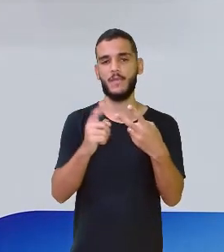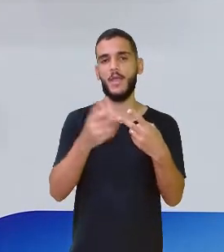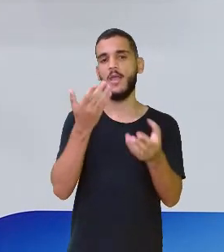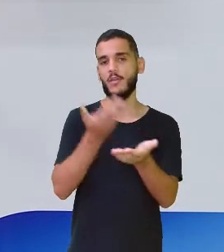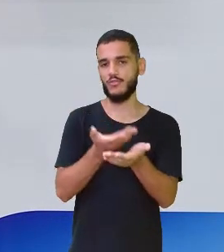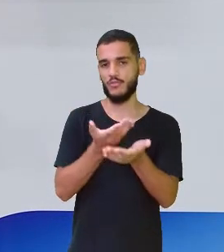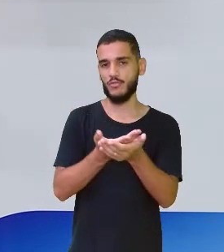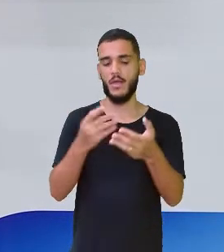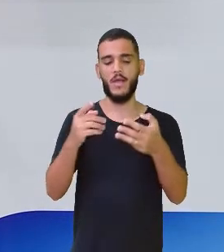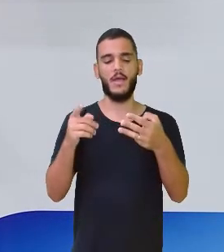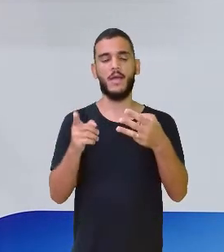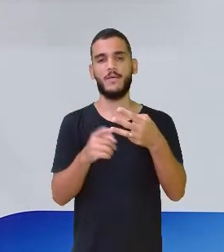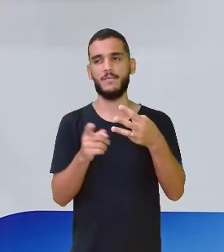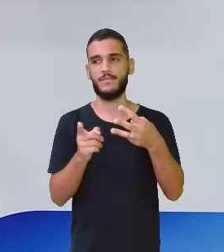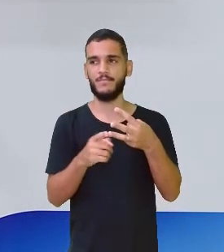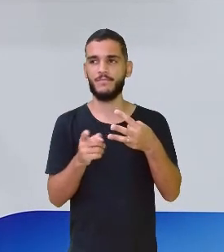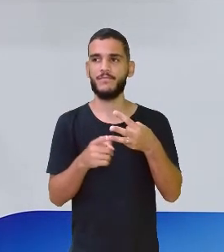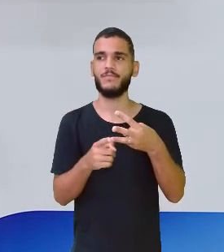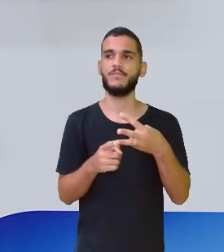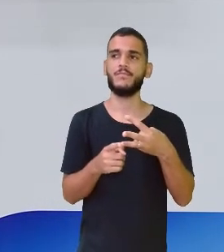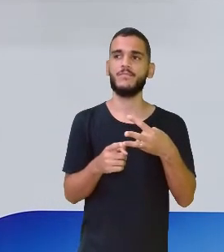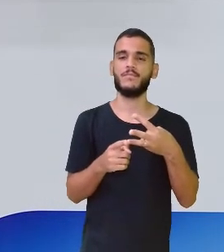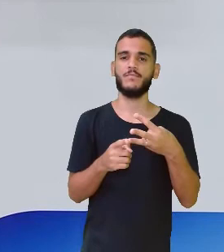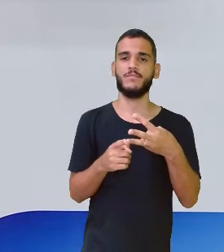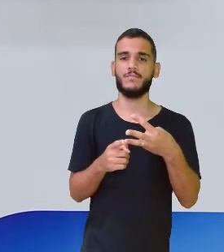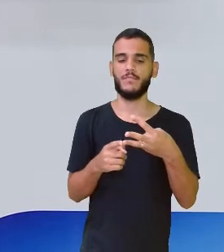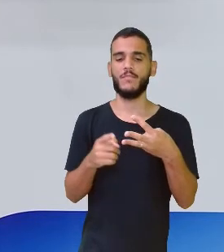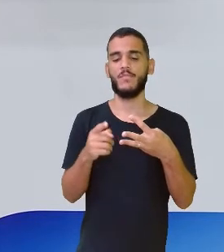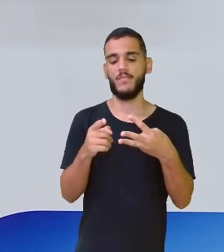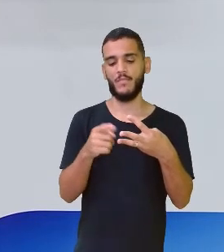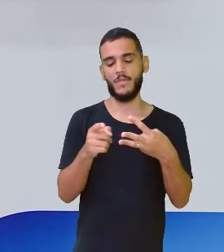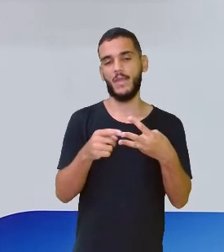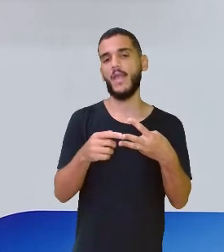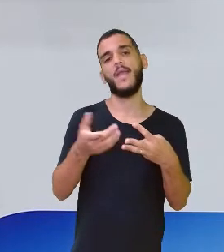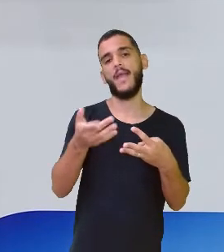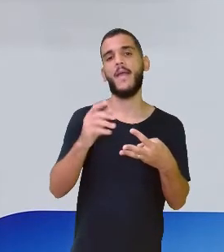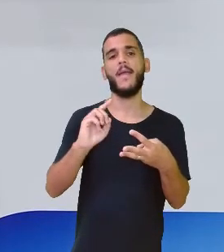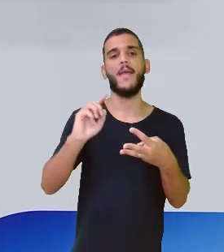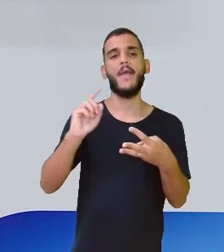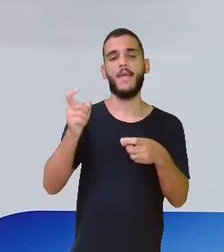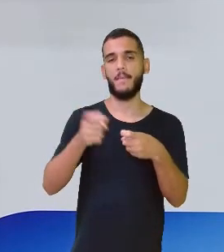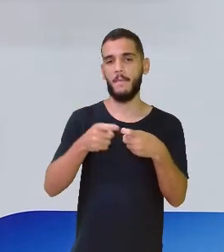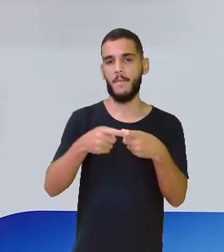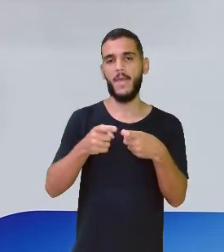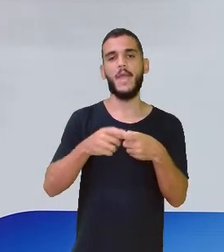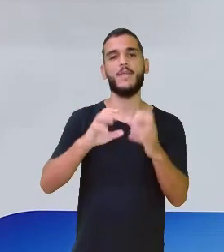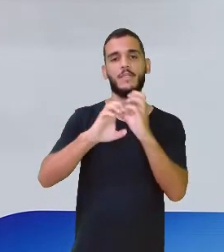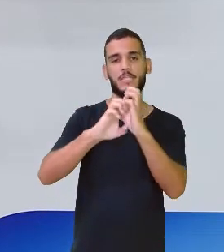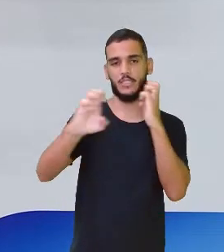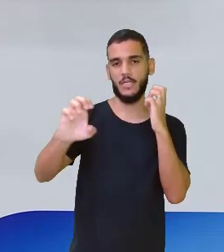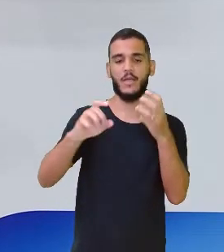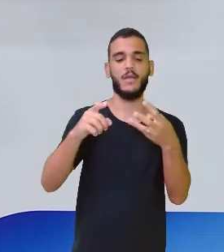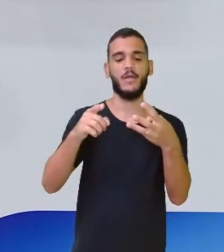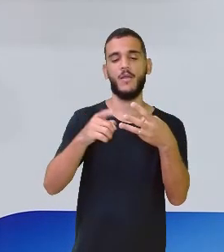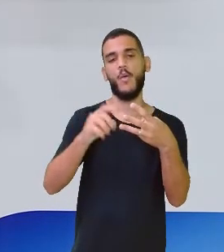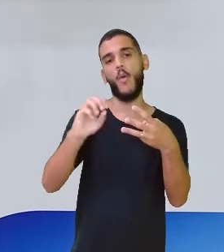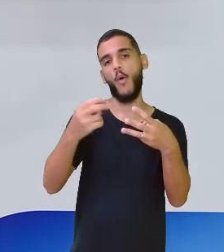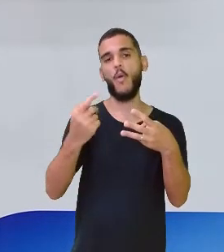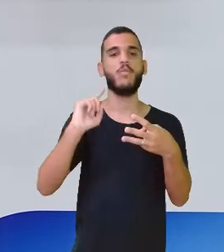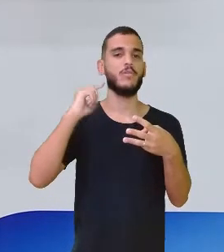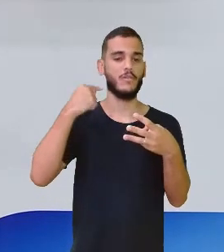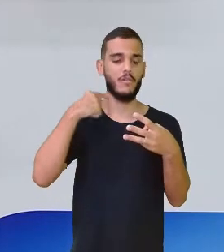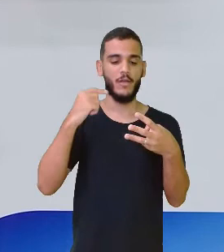ser médico, engenheiro ou um advogado, né, geralmente, e o terceiro era mandado